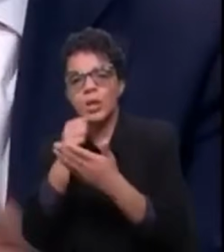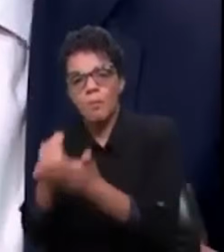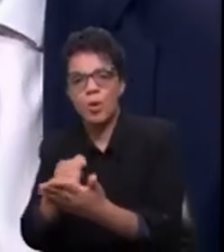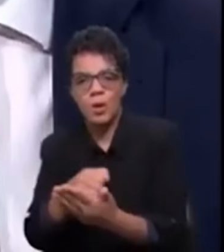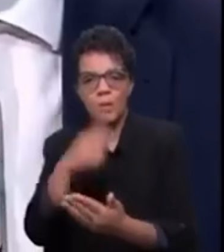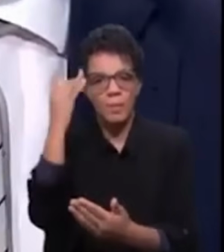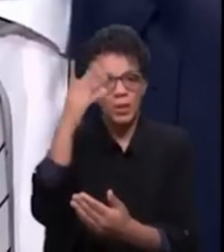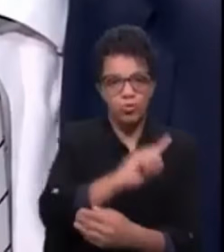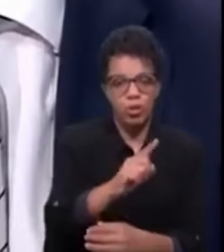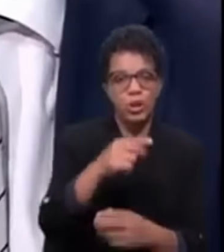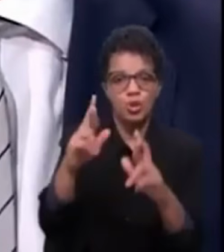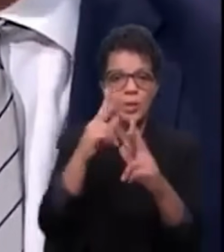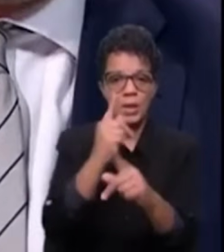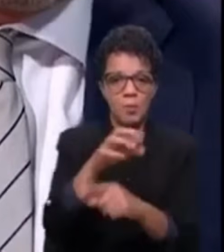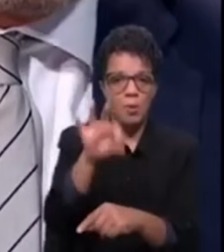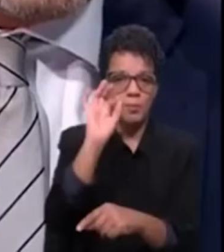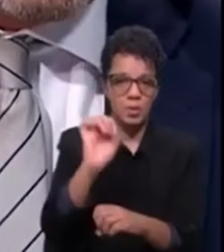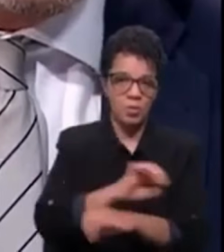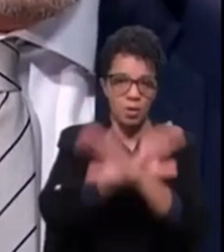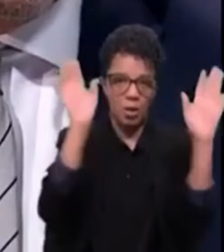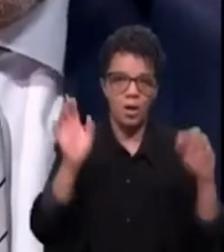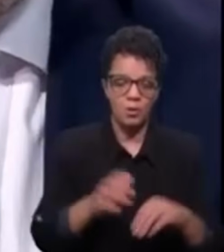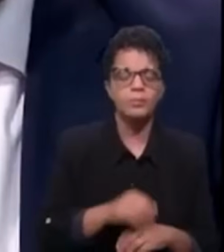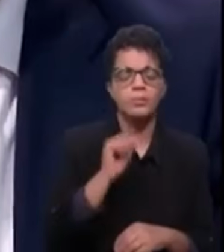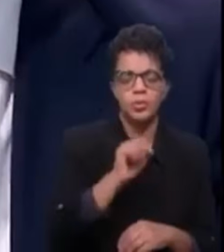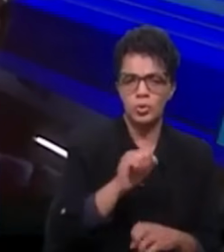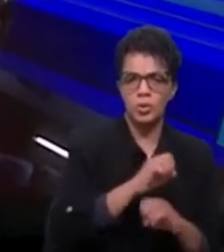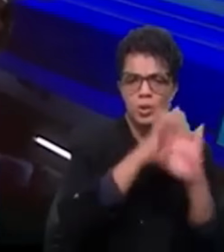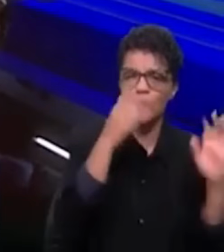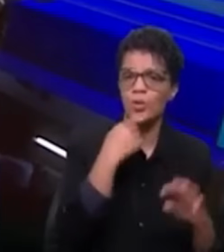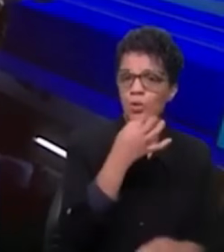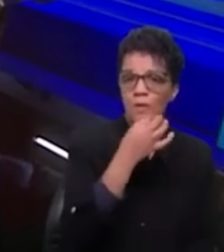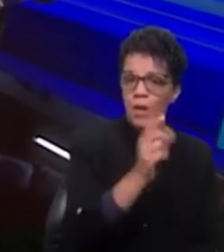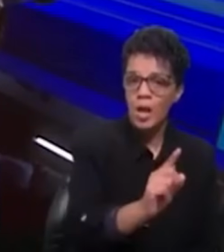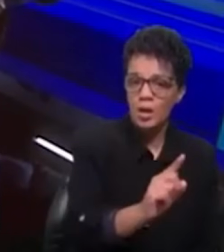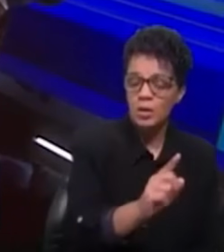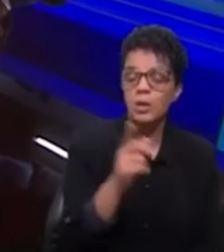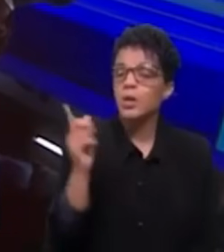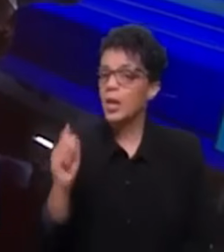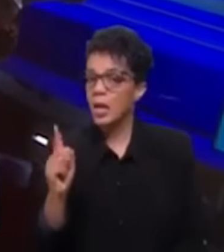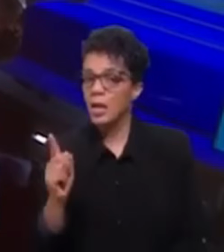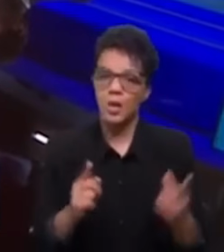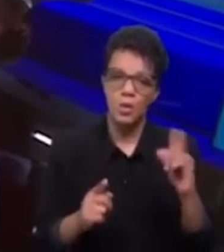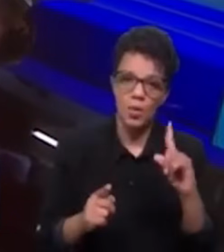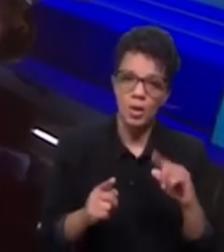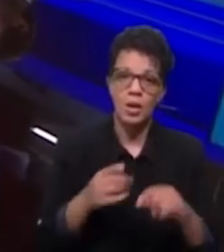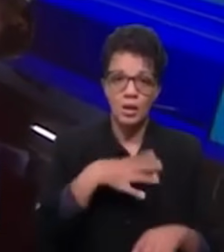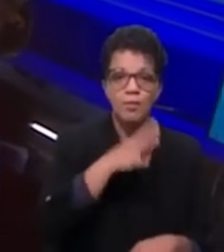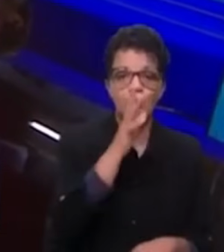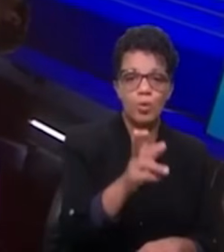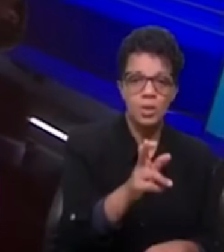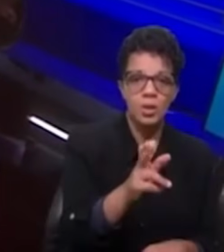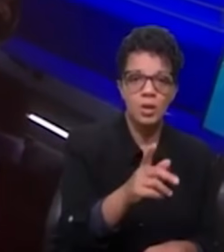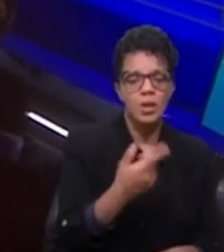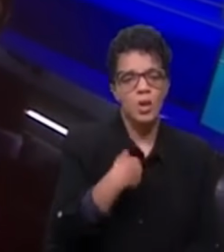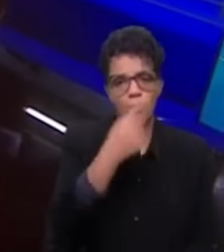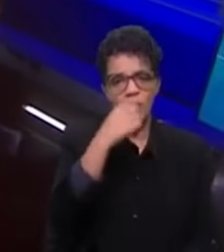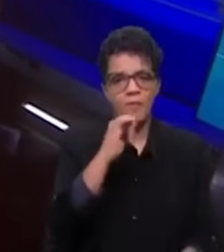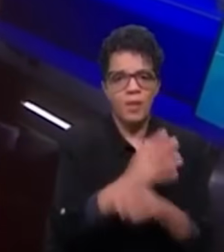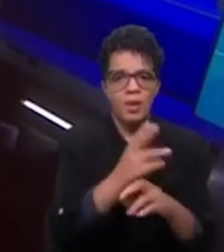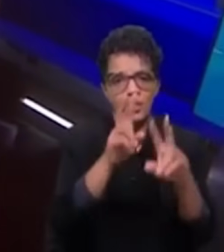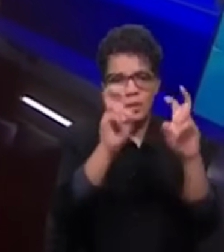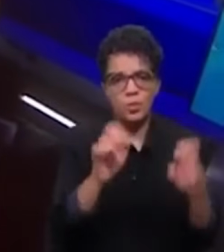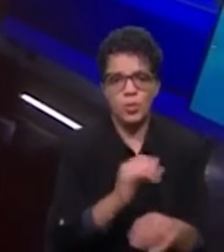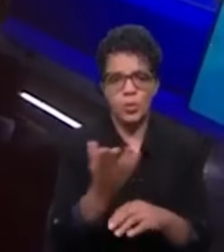bandidos Espero que o luí tenha a mesma opção certeza com certeza certeza não é isso que está em causa com esta proposta não quer responder a Isto ou o assunto eu preferia falar de outros